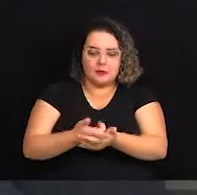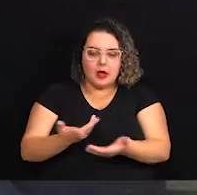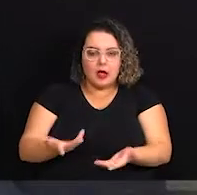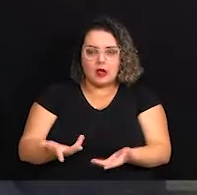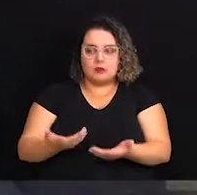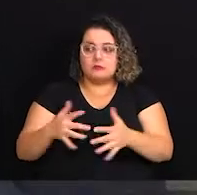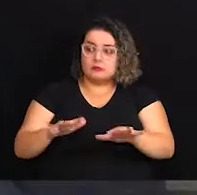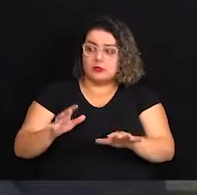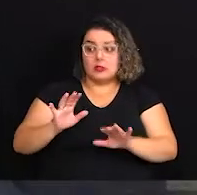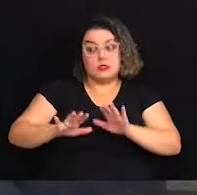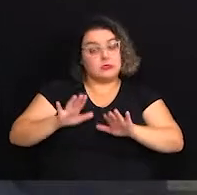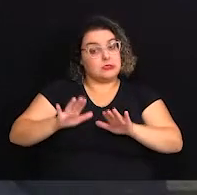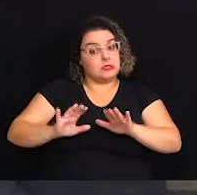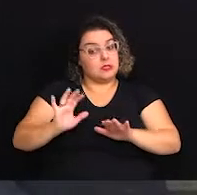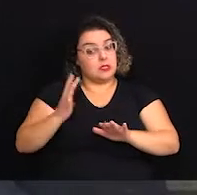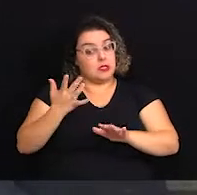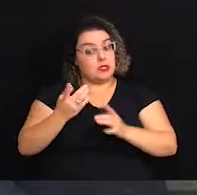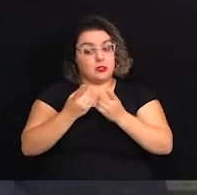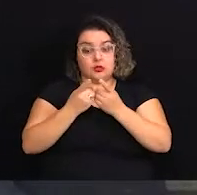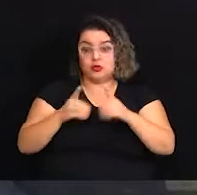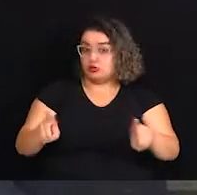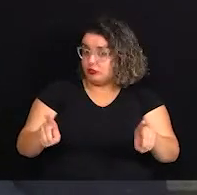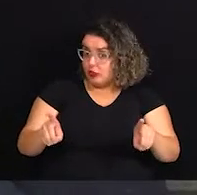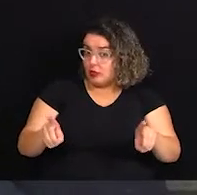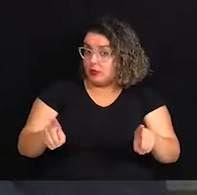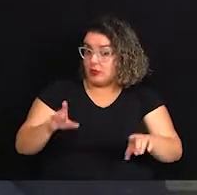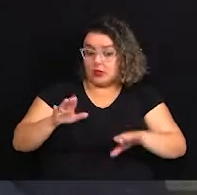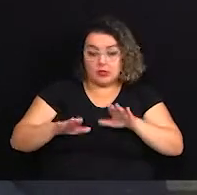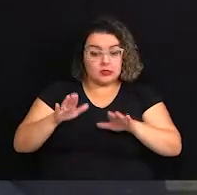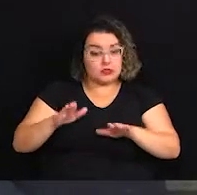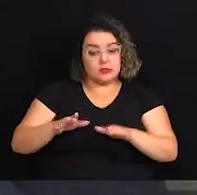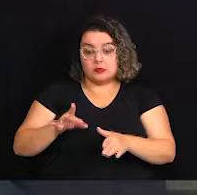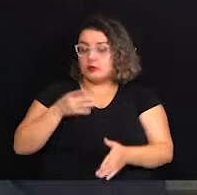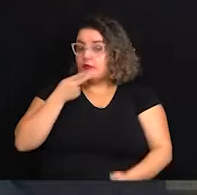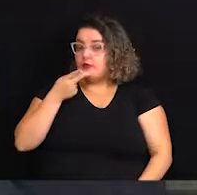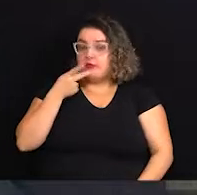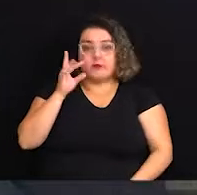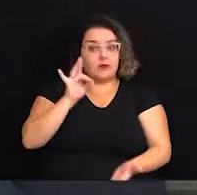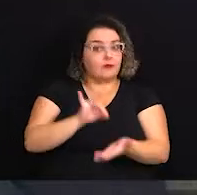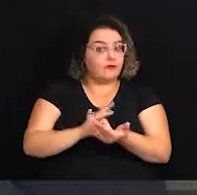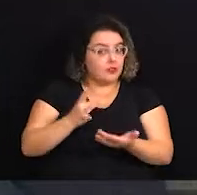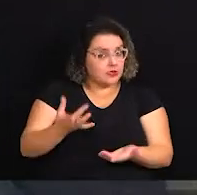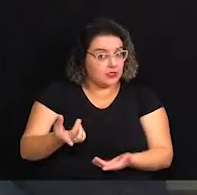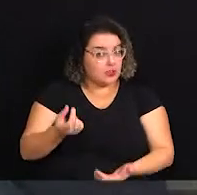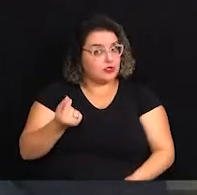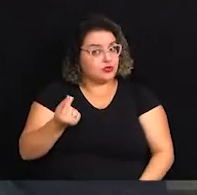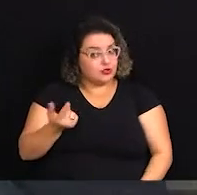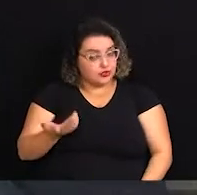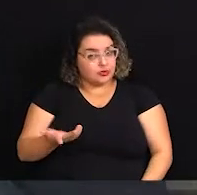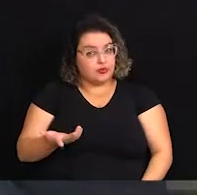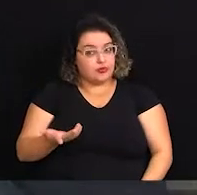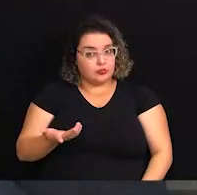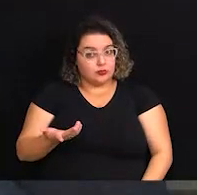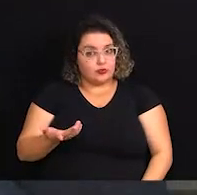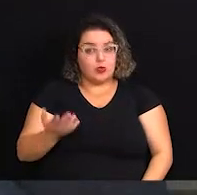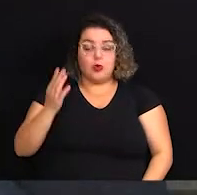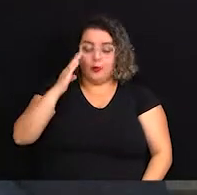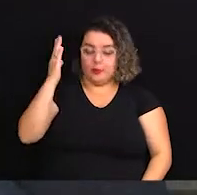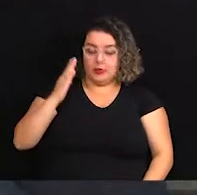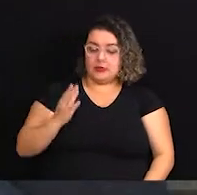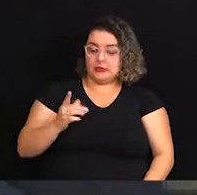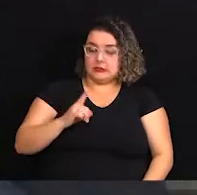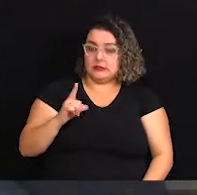acontecer até um divórcio, porque as pessoas não são sinceras a respeito de suas finanças, não falam bem ali. O brasileiro tem